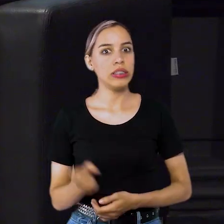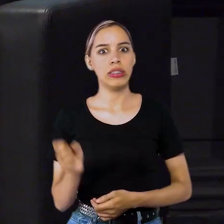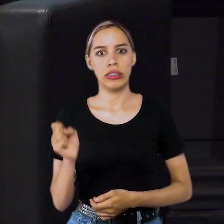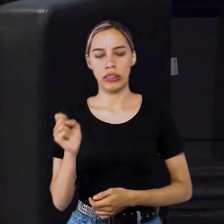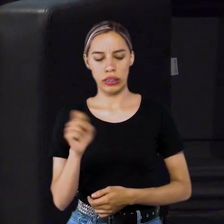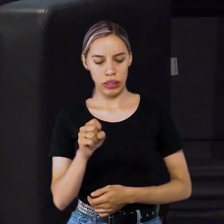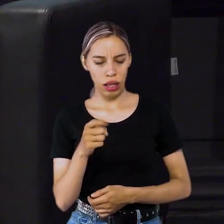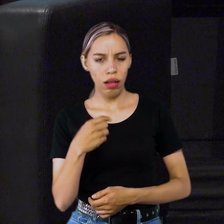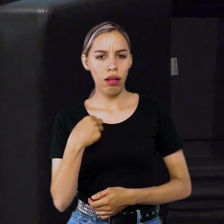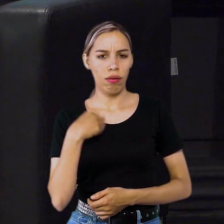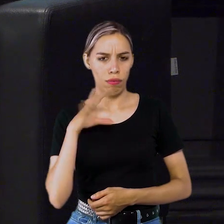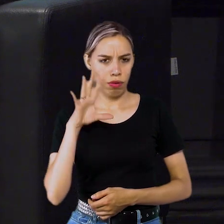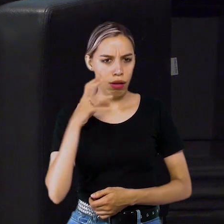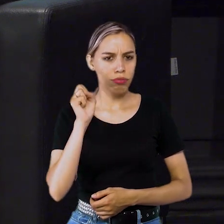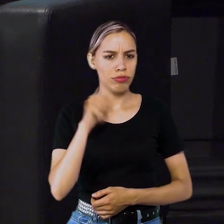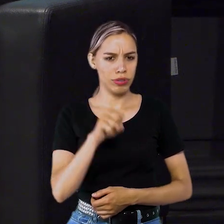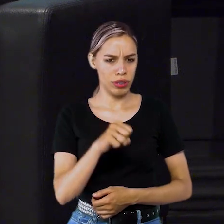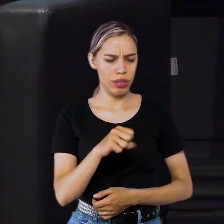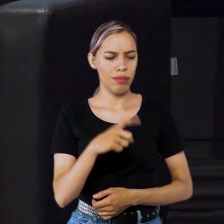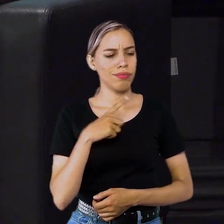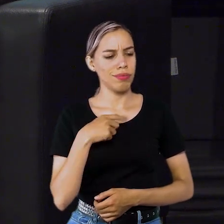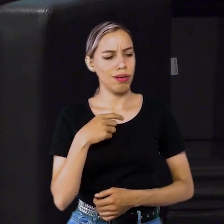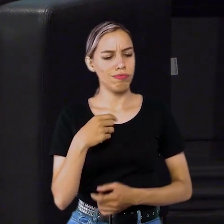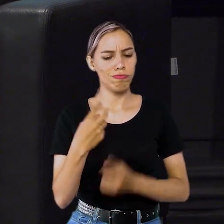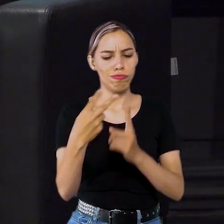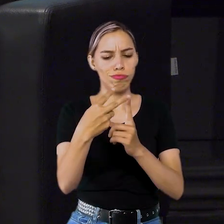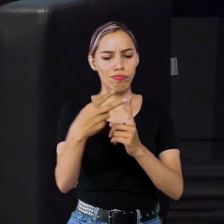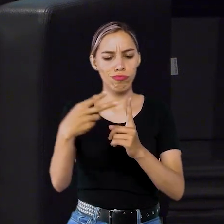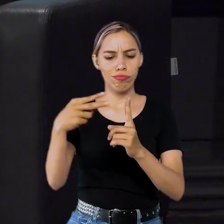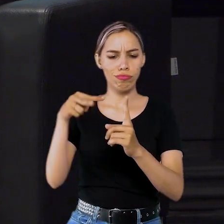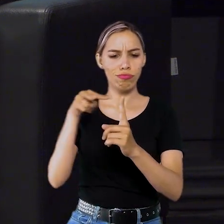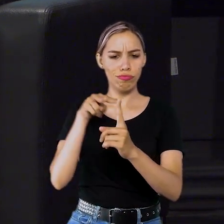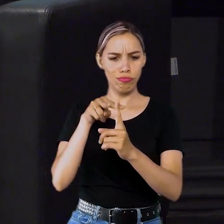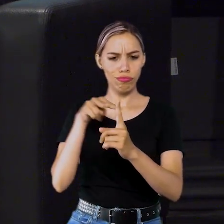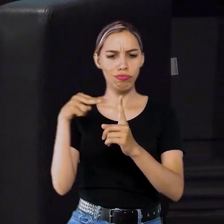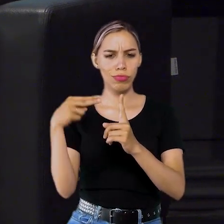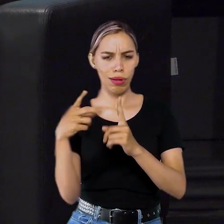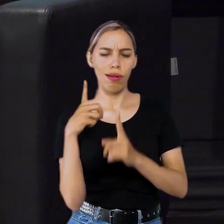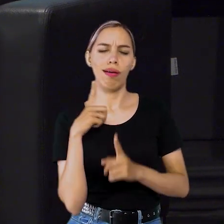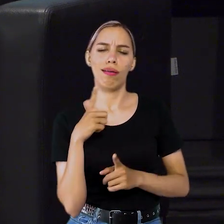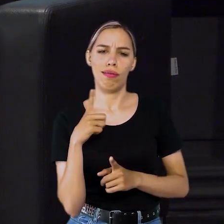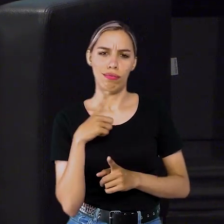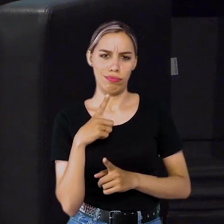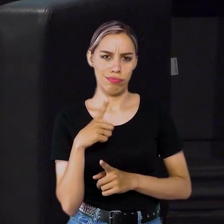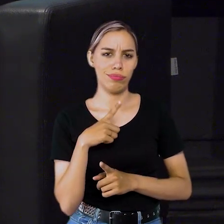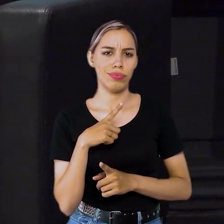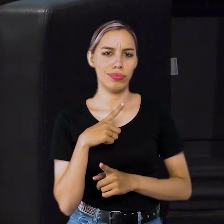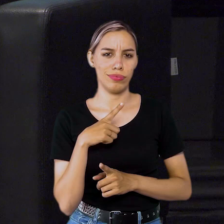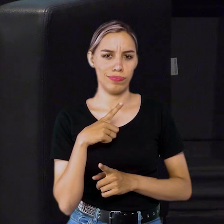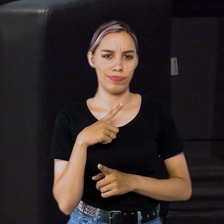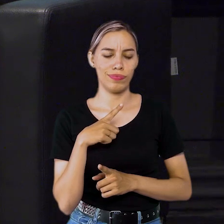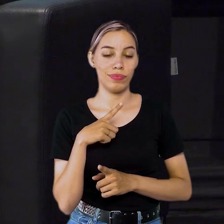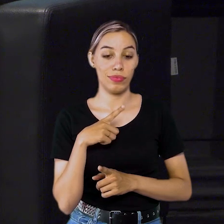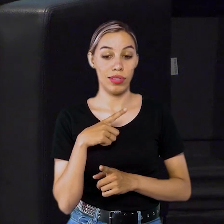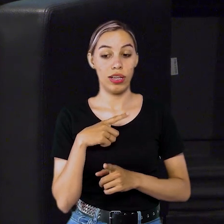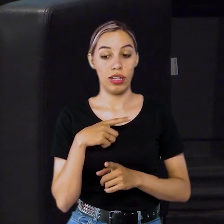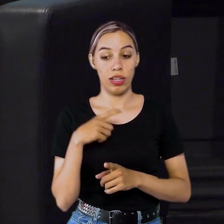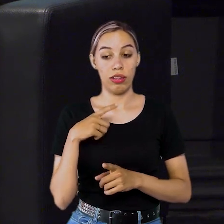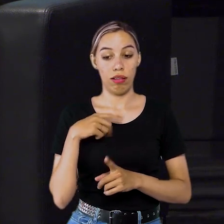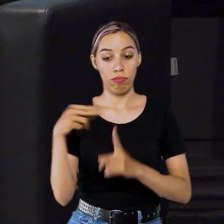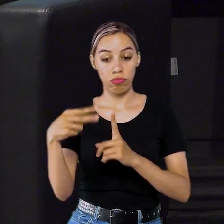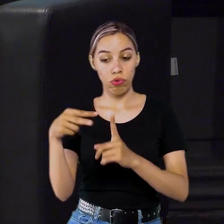Sim, com certeza. Eu acho que há uma mudança de olhar e de paradigma, sim, para as questões dos